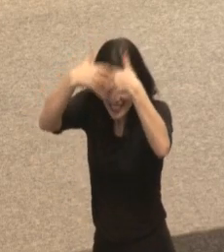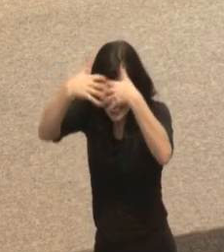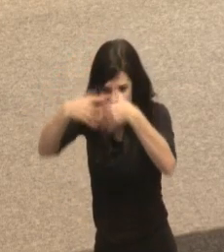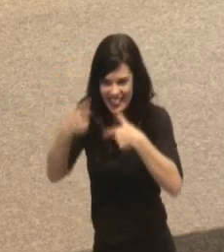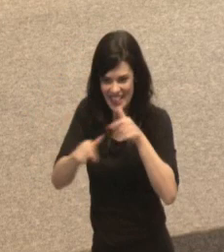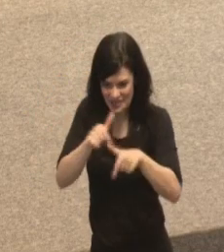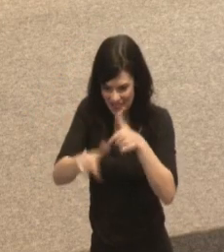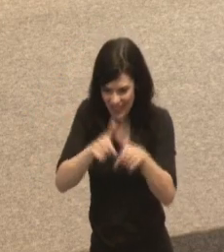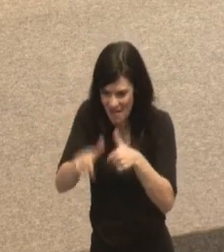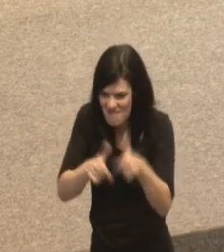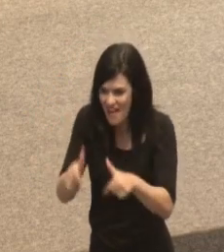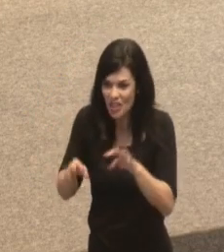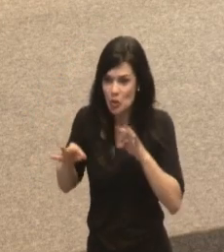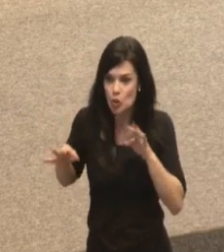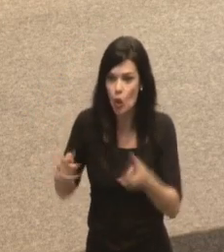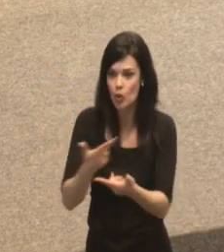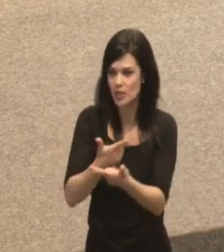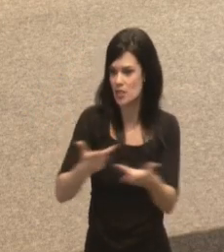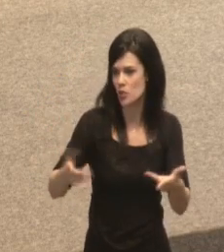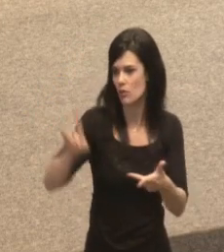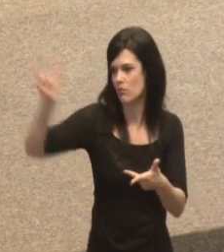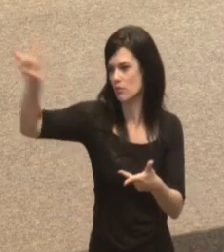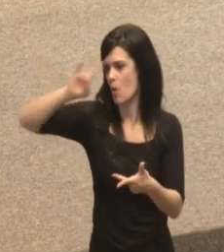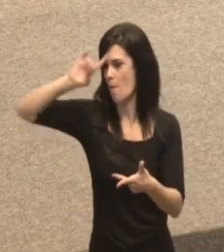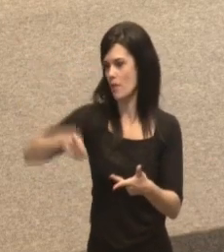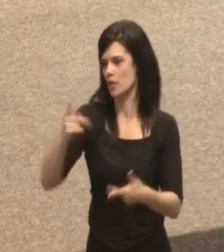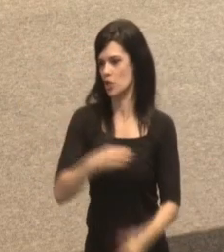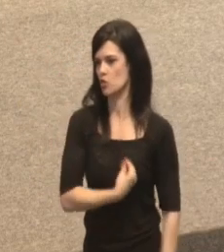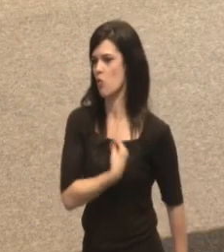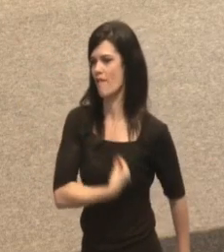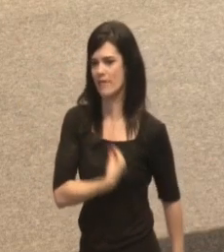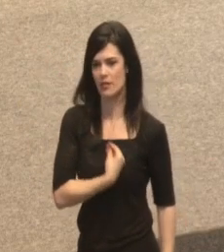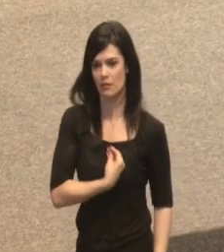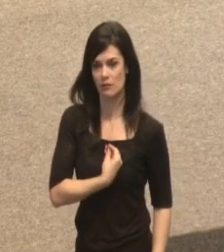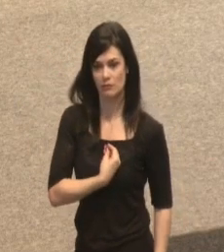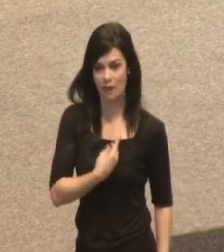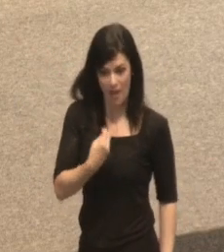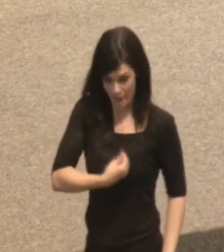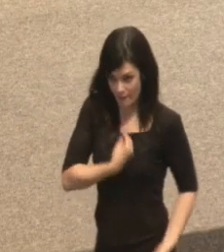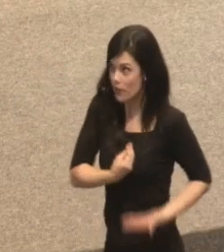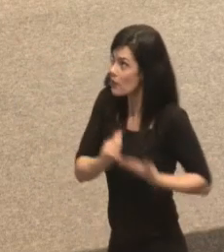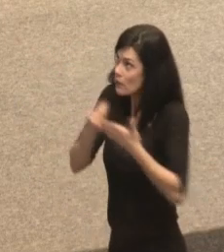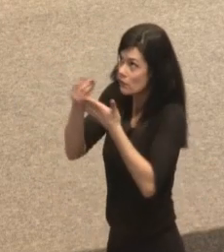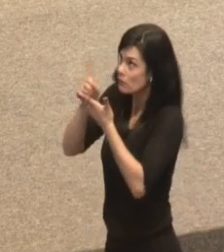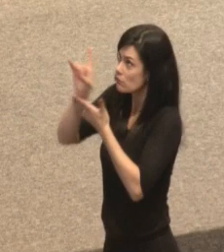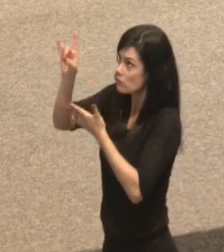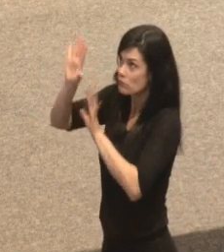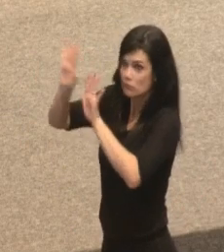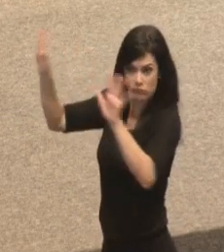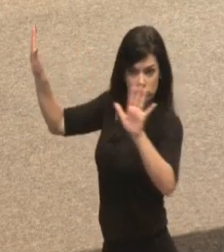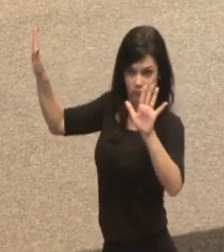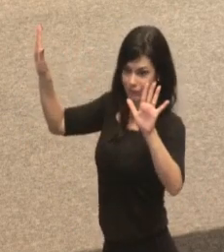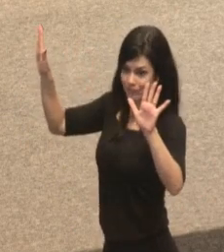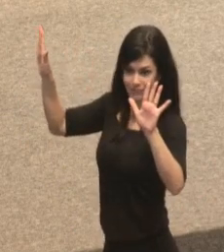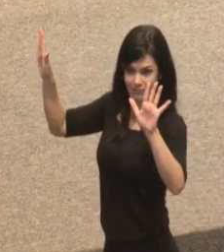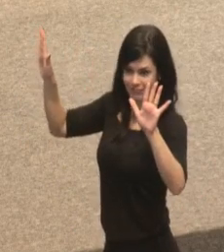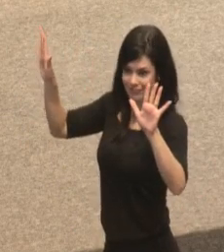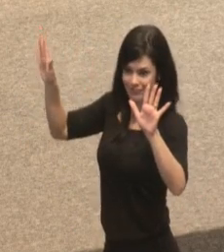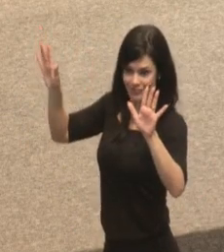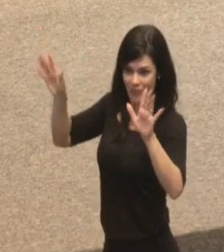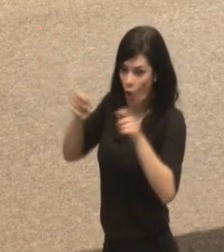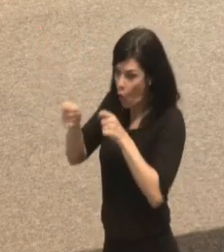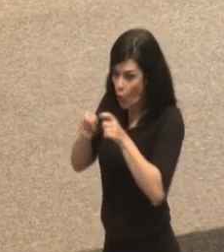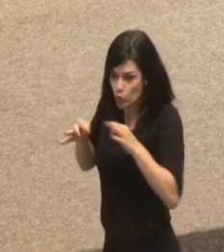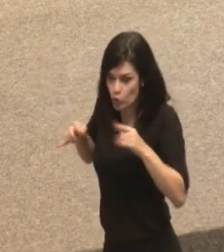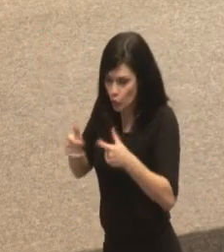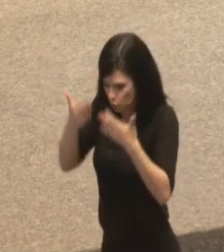trabalho, vai governar a forma de você dirigir, a forma de você ser, a forma de você se relacionar com as pessoas, a forma de você se comportar,